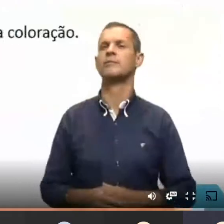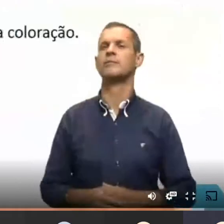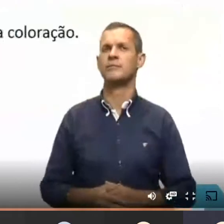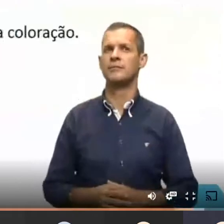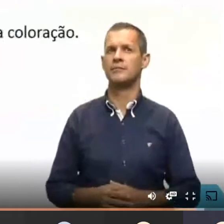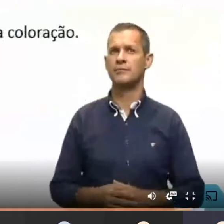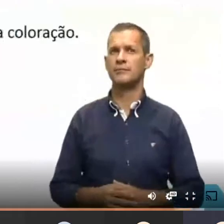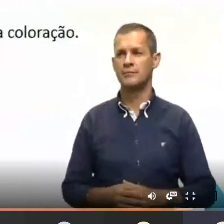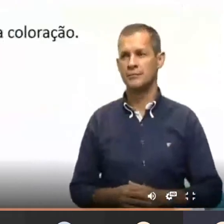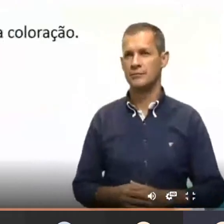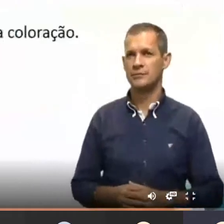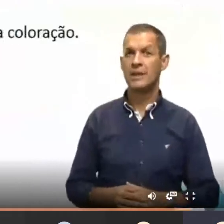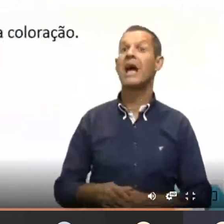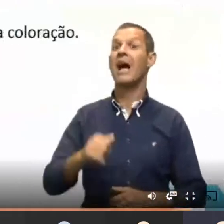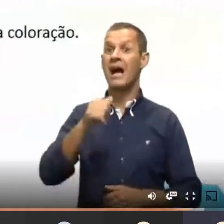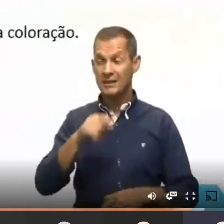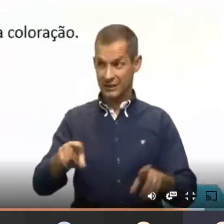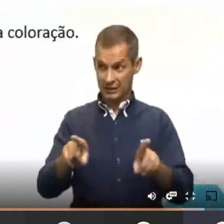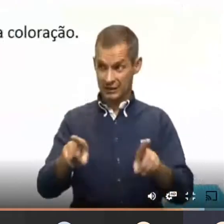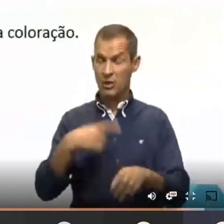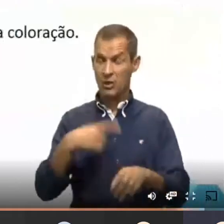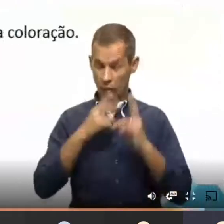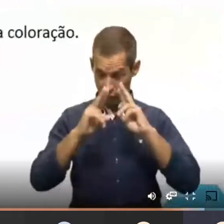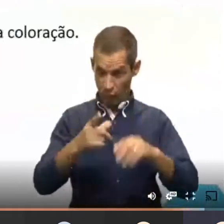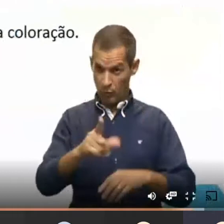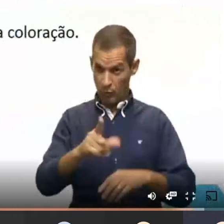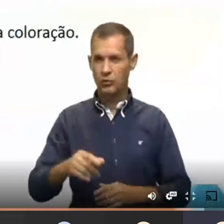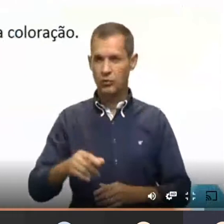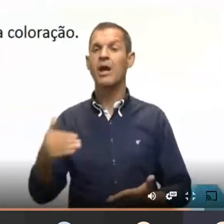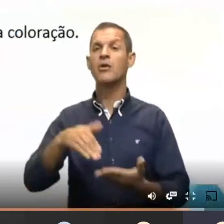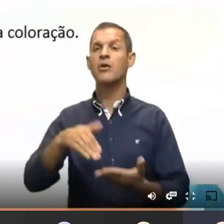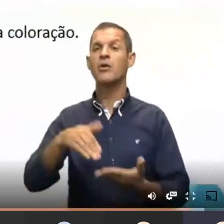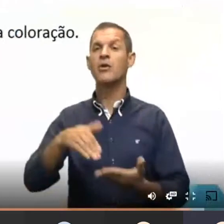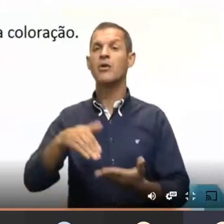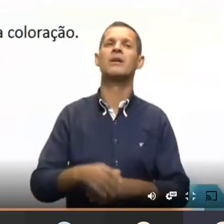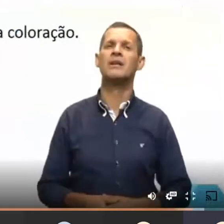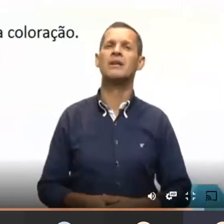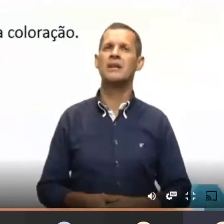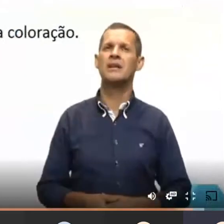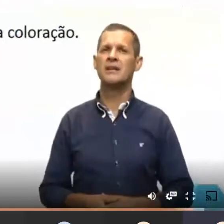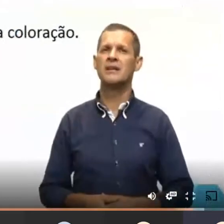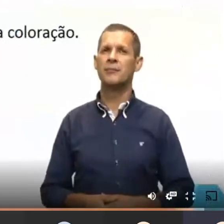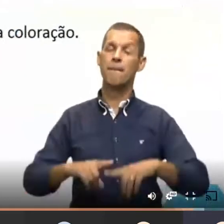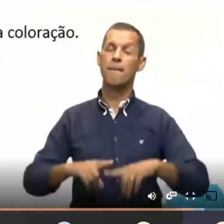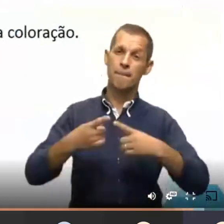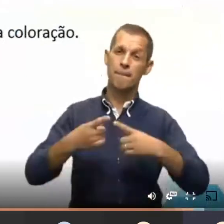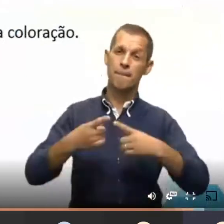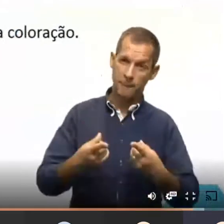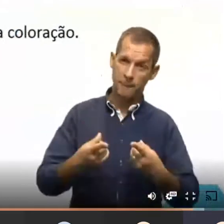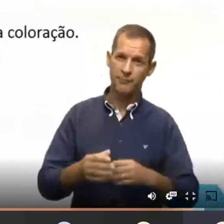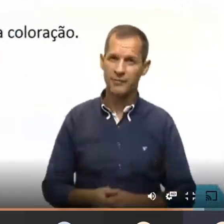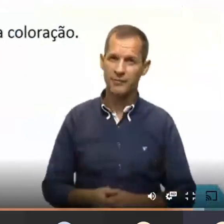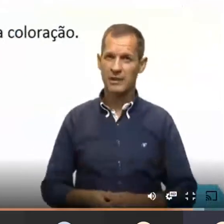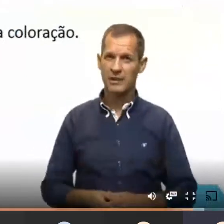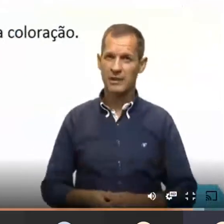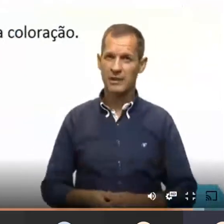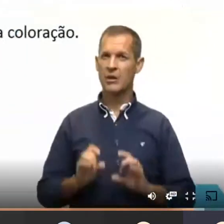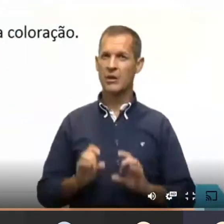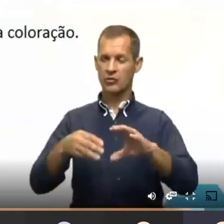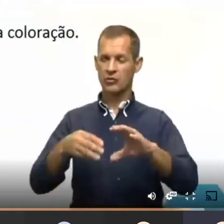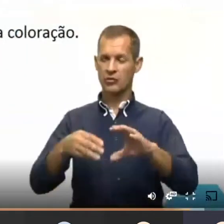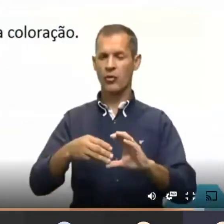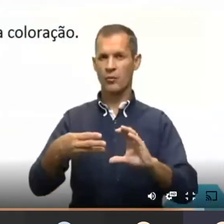certo? E ainda vamos ver uma outra e última lâmina, que é a lâmina extra de